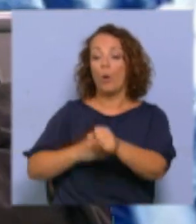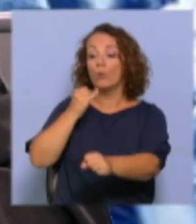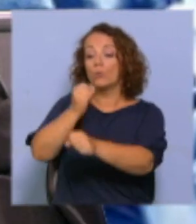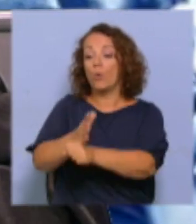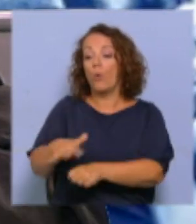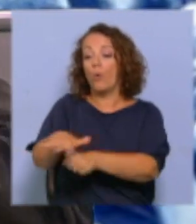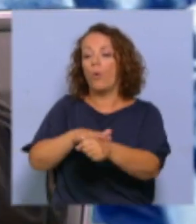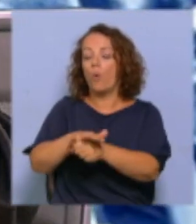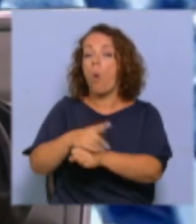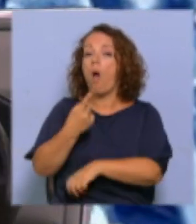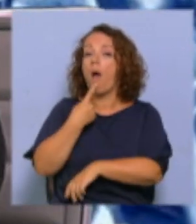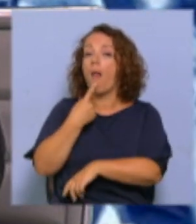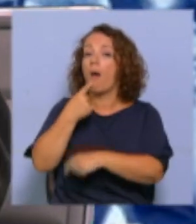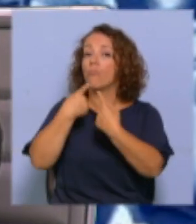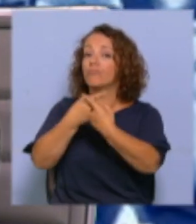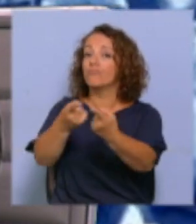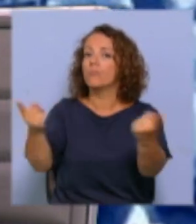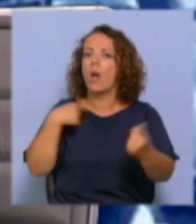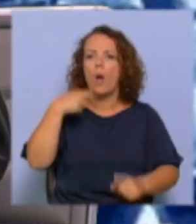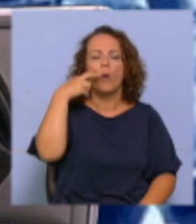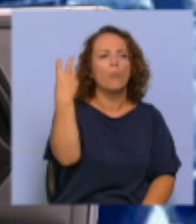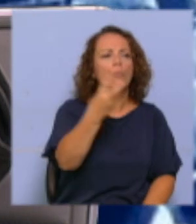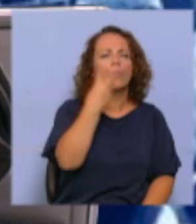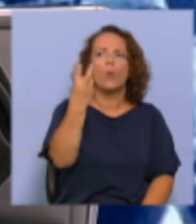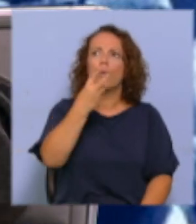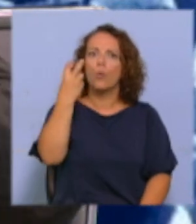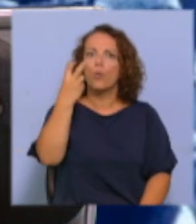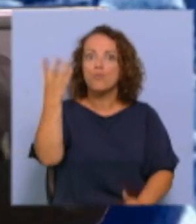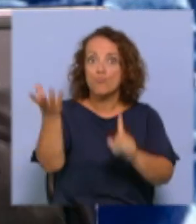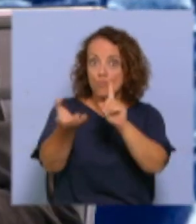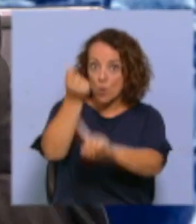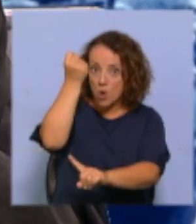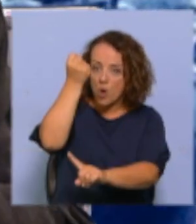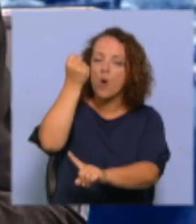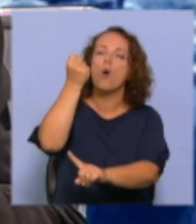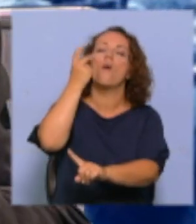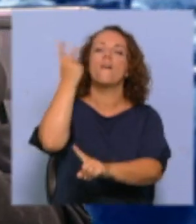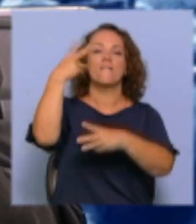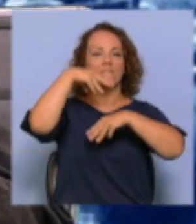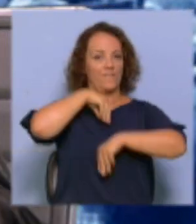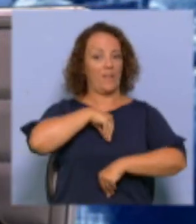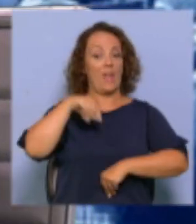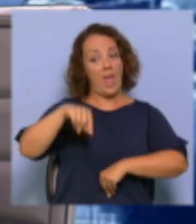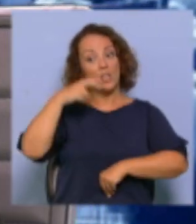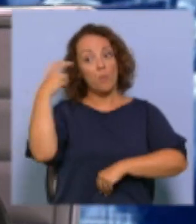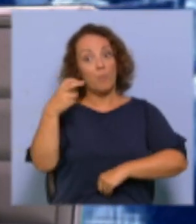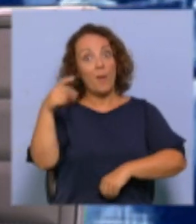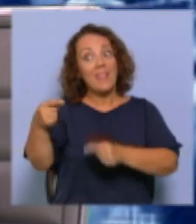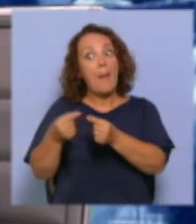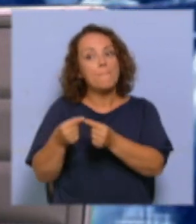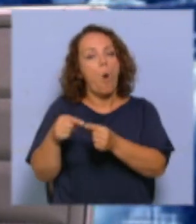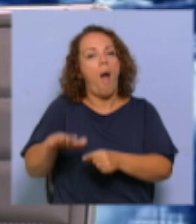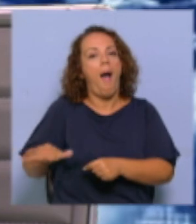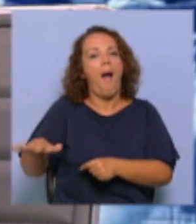da profecia, que é a procura do Senhor. Buscai o Senhor e vivereis. Aqui, buscai o Senhor enquanto Ele está próximo, enquanto Ele se